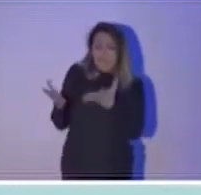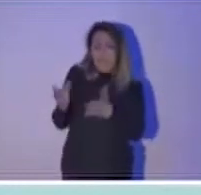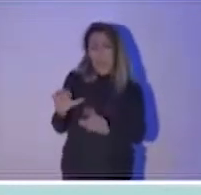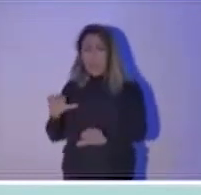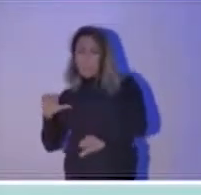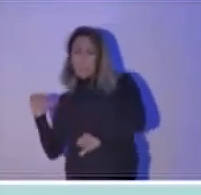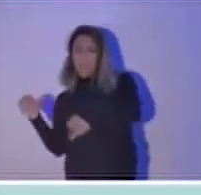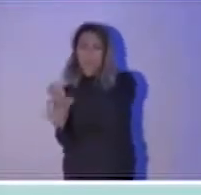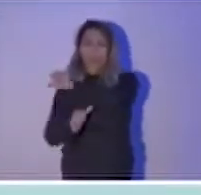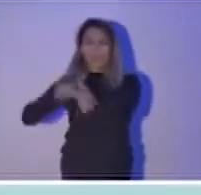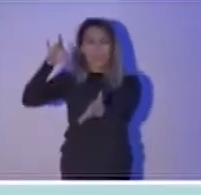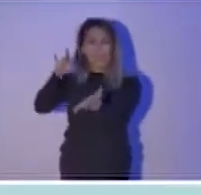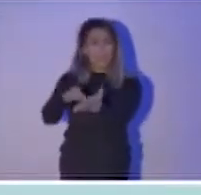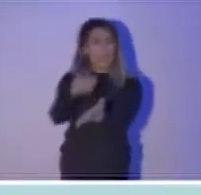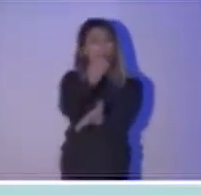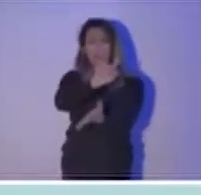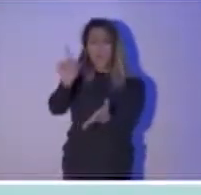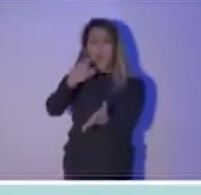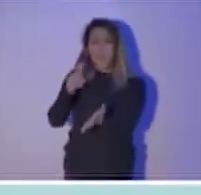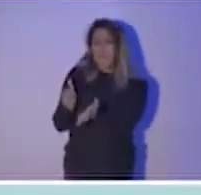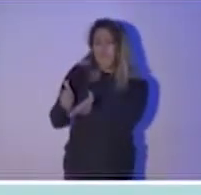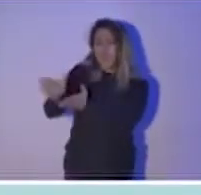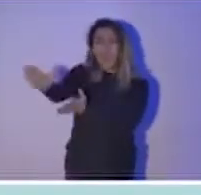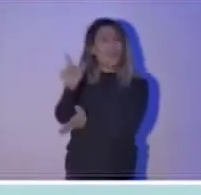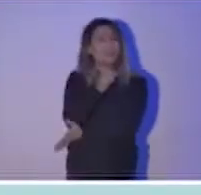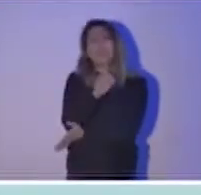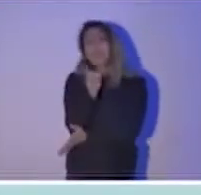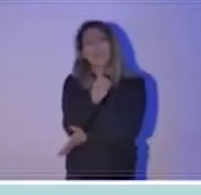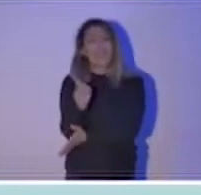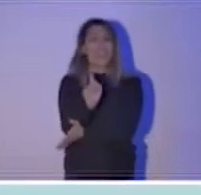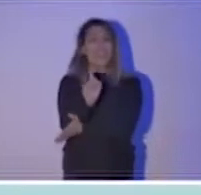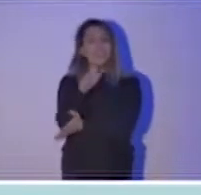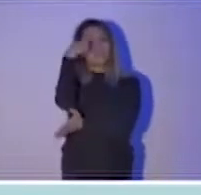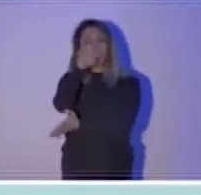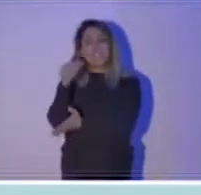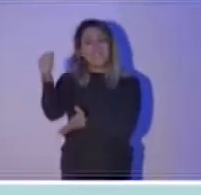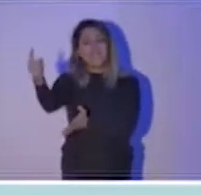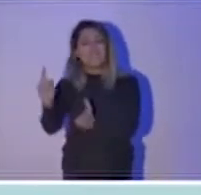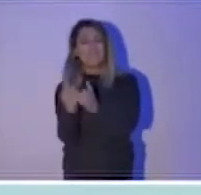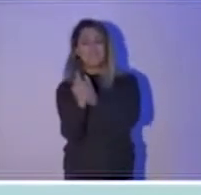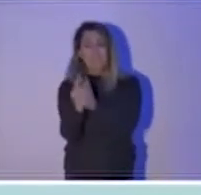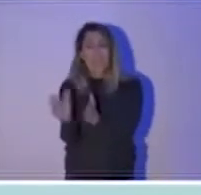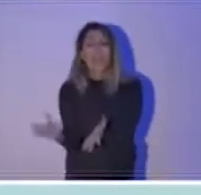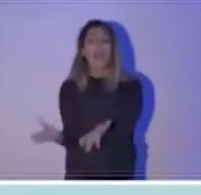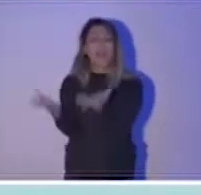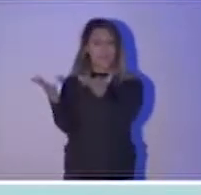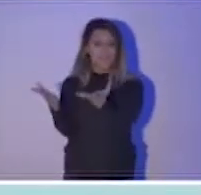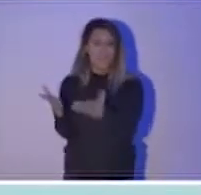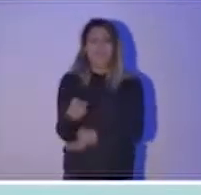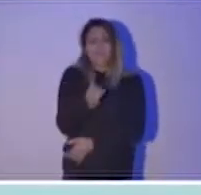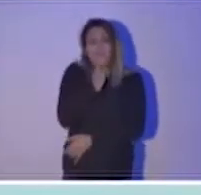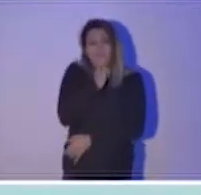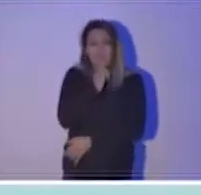para dizer... Já viram? Alguém fala a lista, né? O Bira está lá na sala de aula. Aí entra